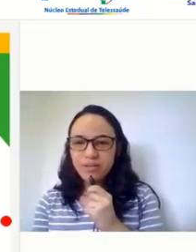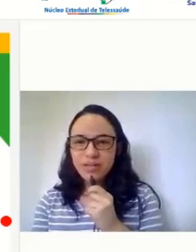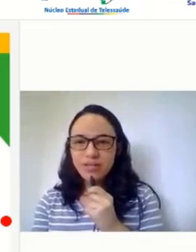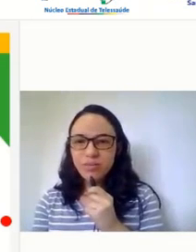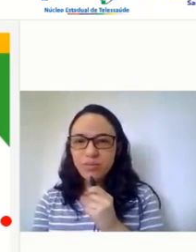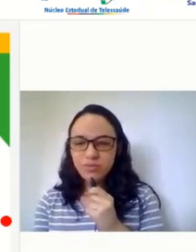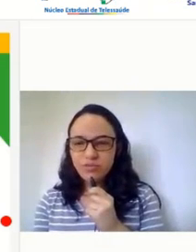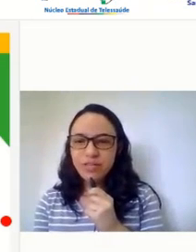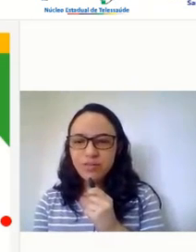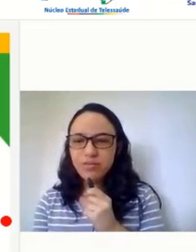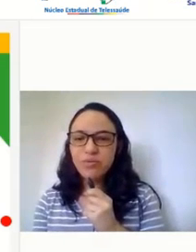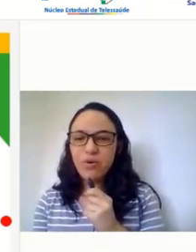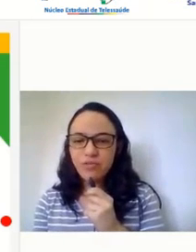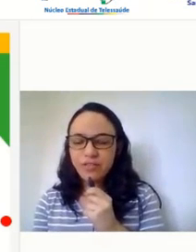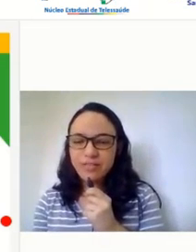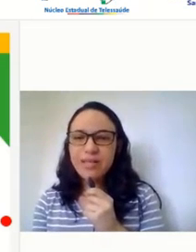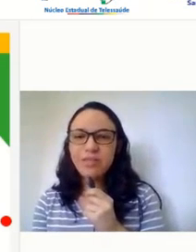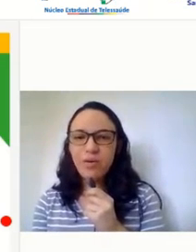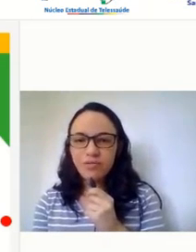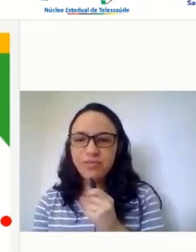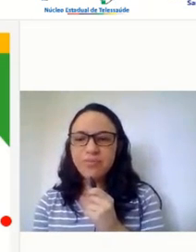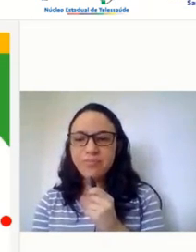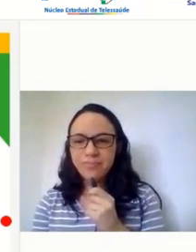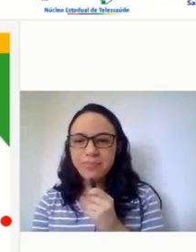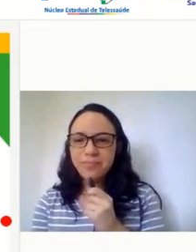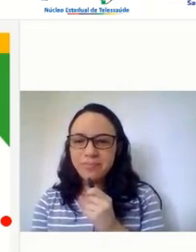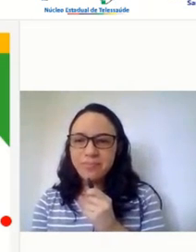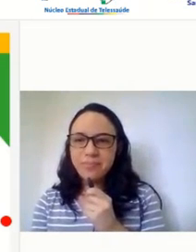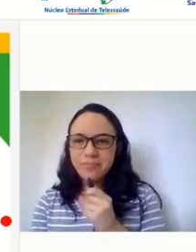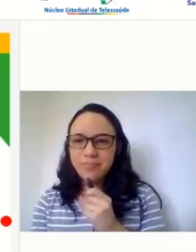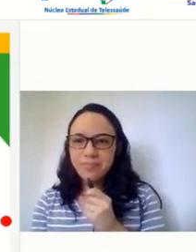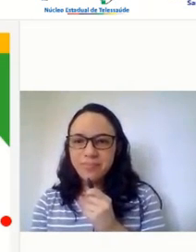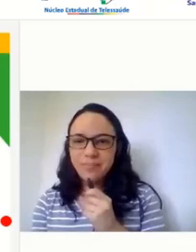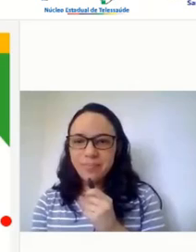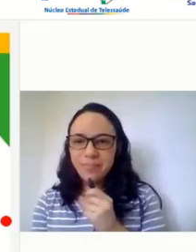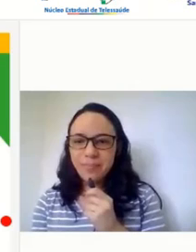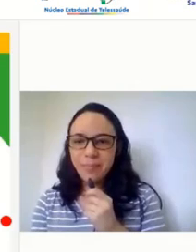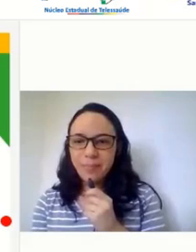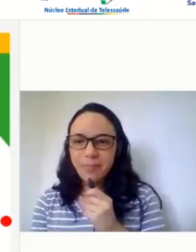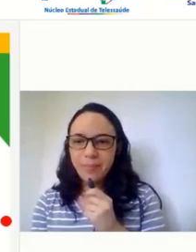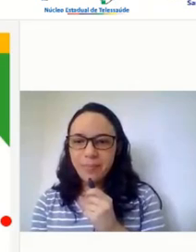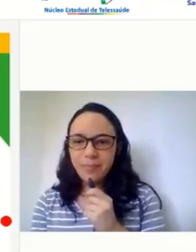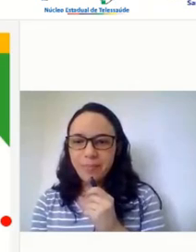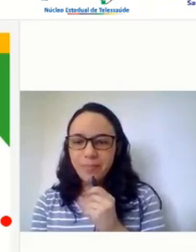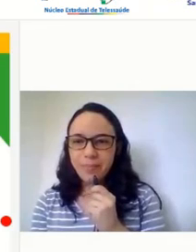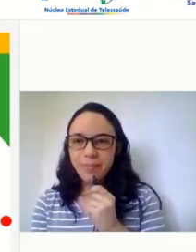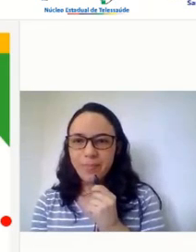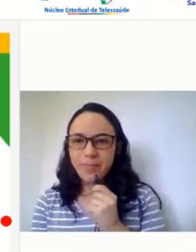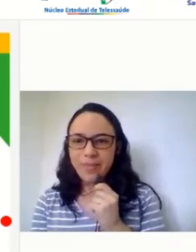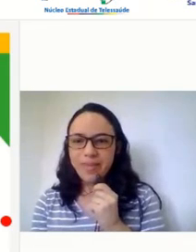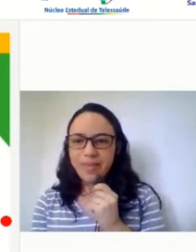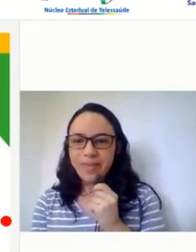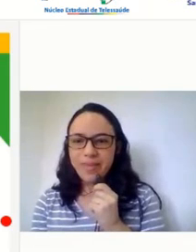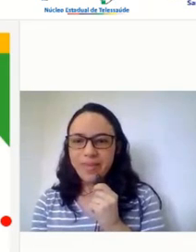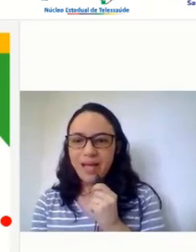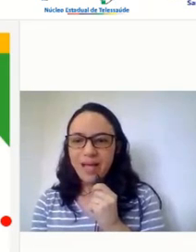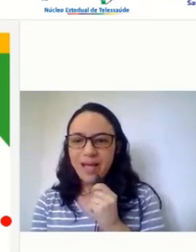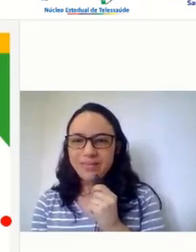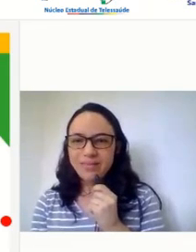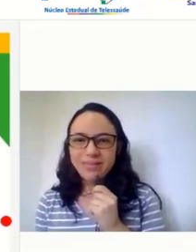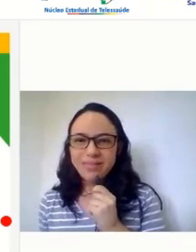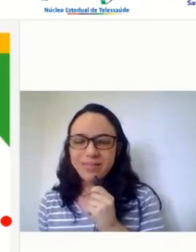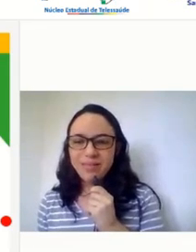2019 oi maurícia é desculpa são infantil se fosse eu